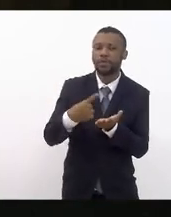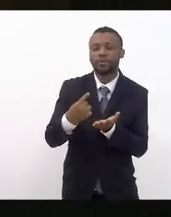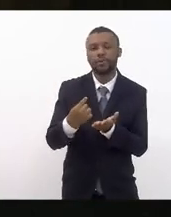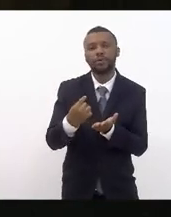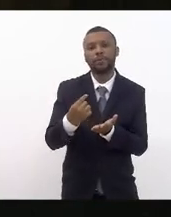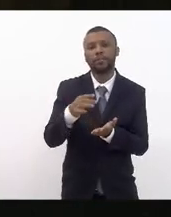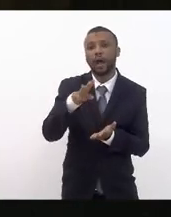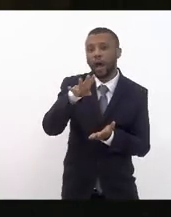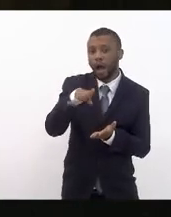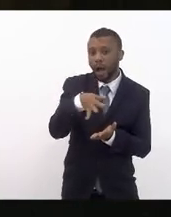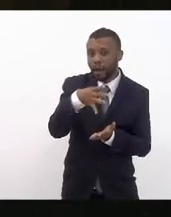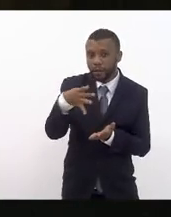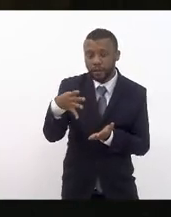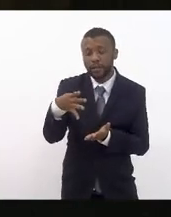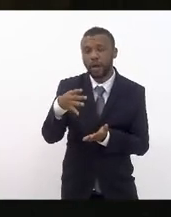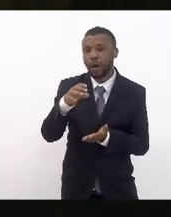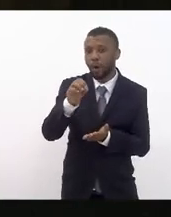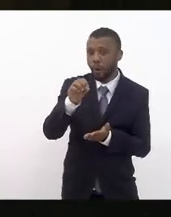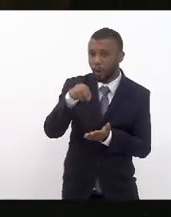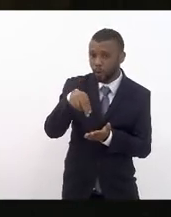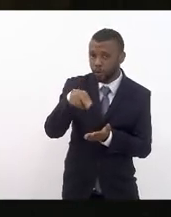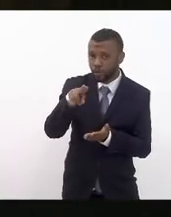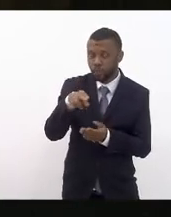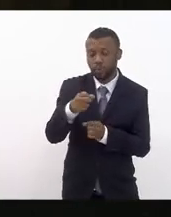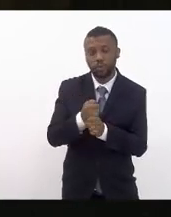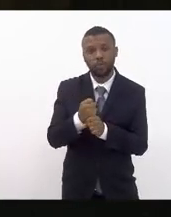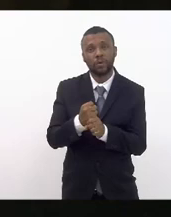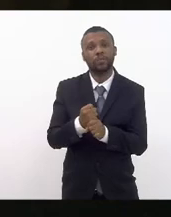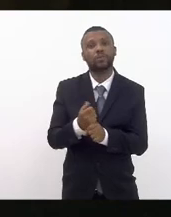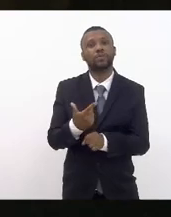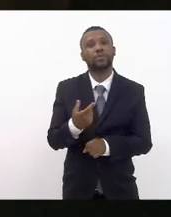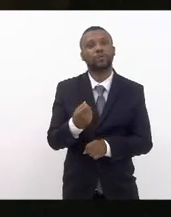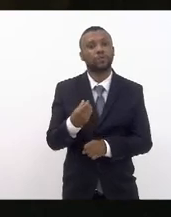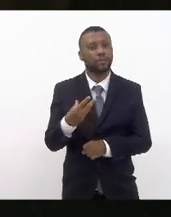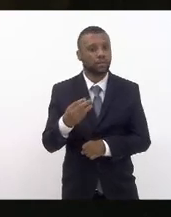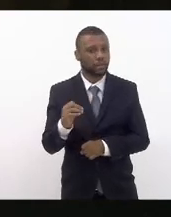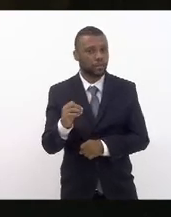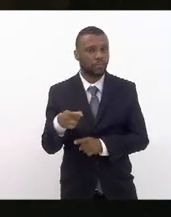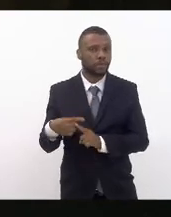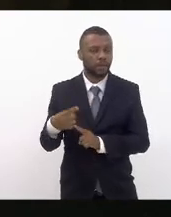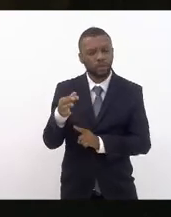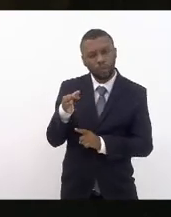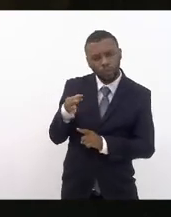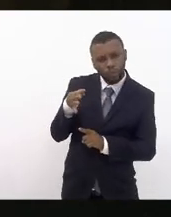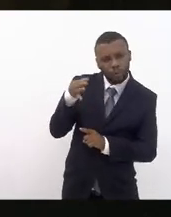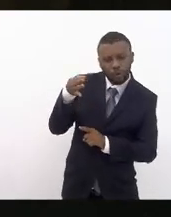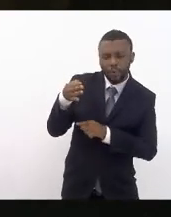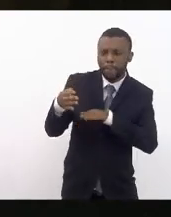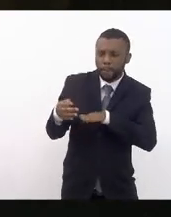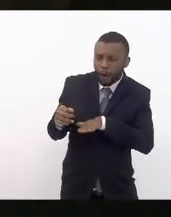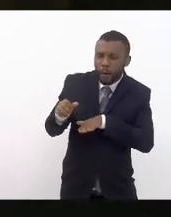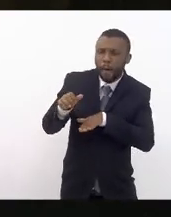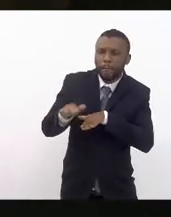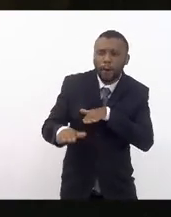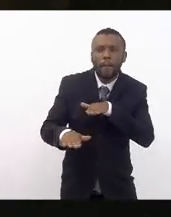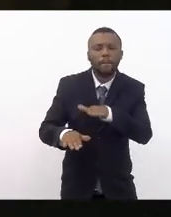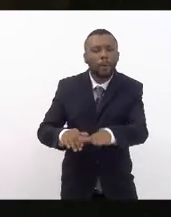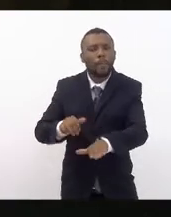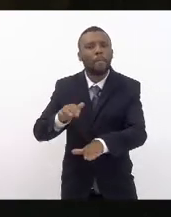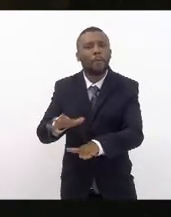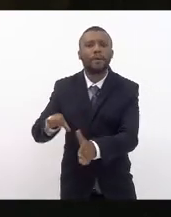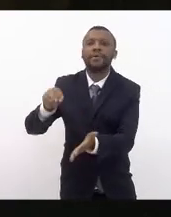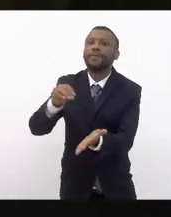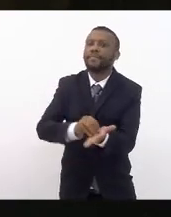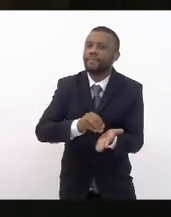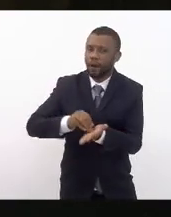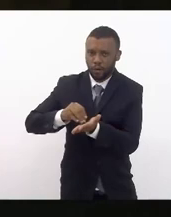da agenda ONU 2030, porque ainda há muito caminho a ser percorrido. E quando nós